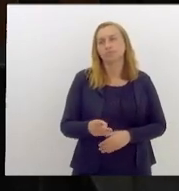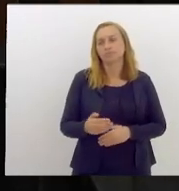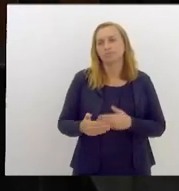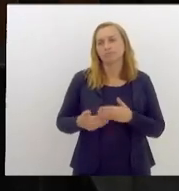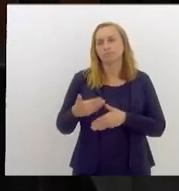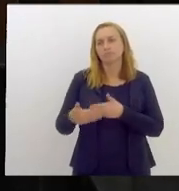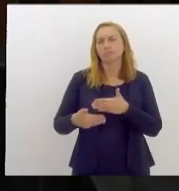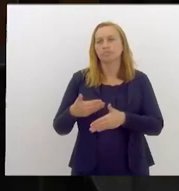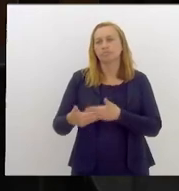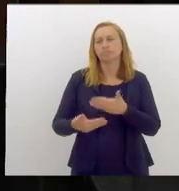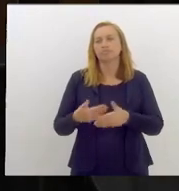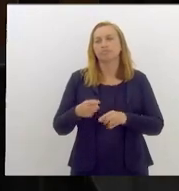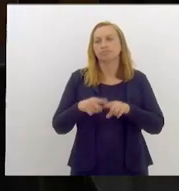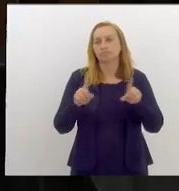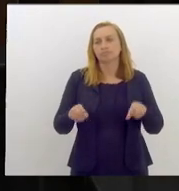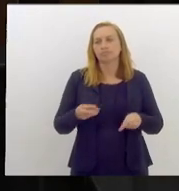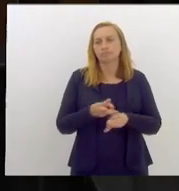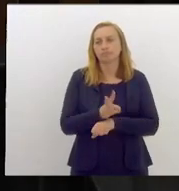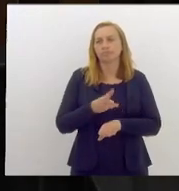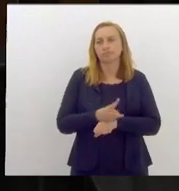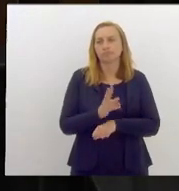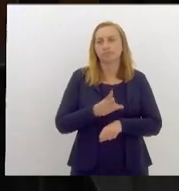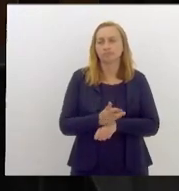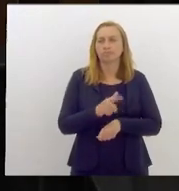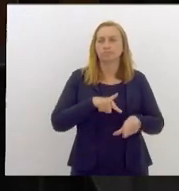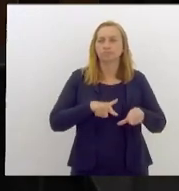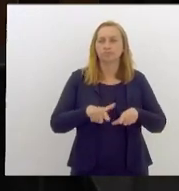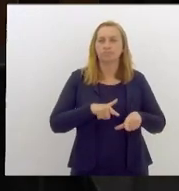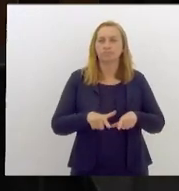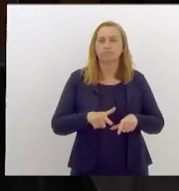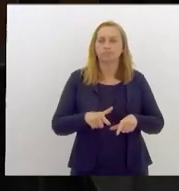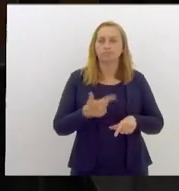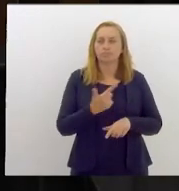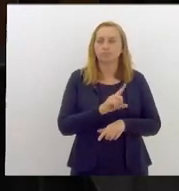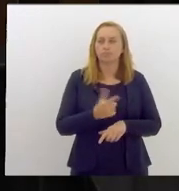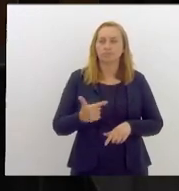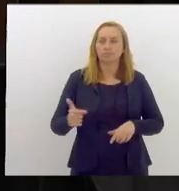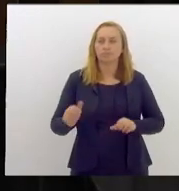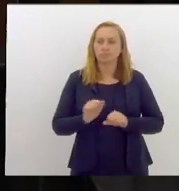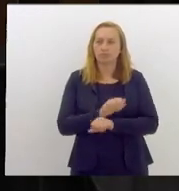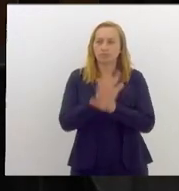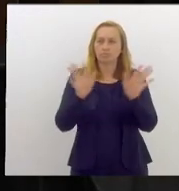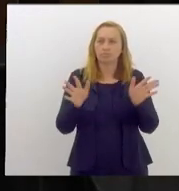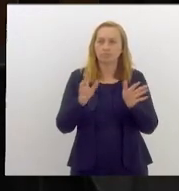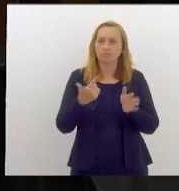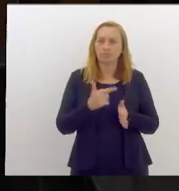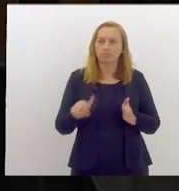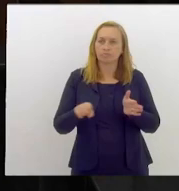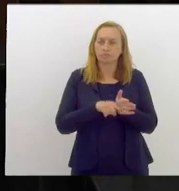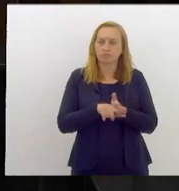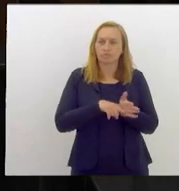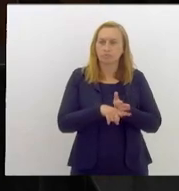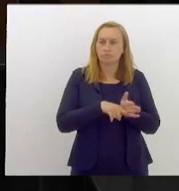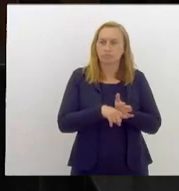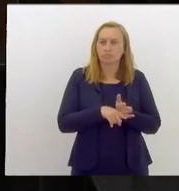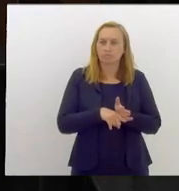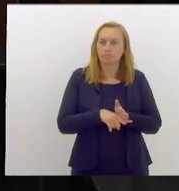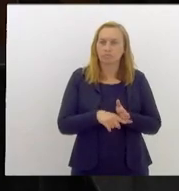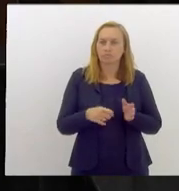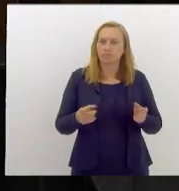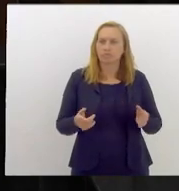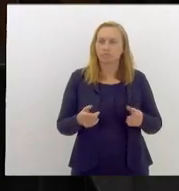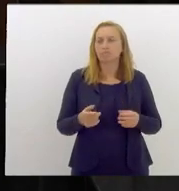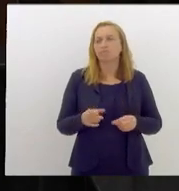de terceirização de força de trabalho sem transparência sem fiscalização sem processo